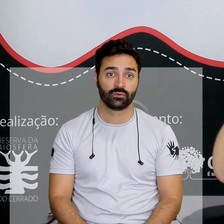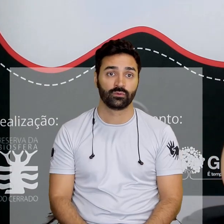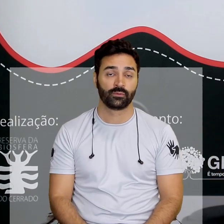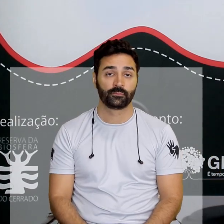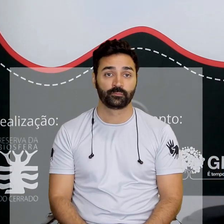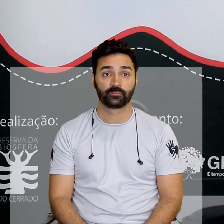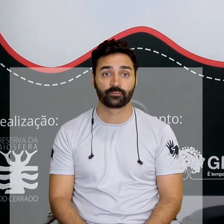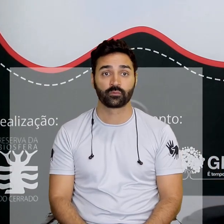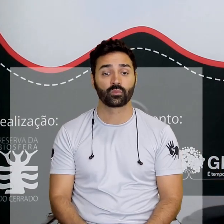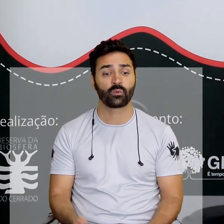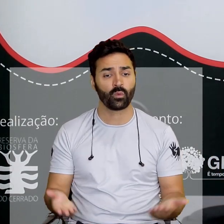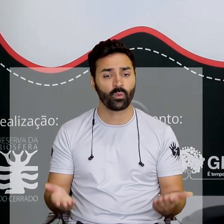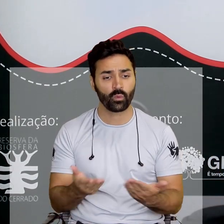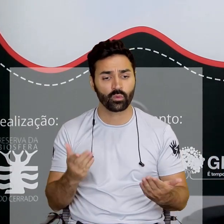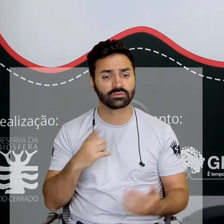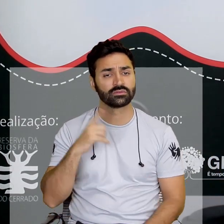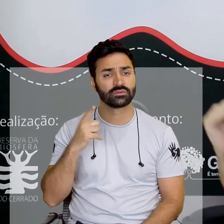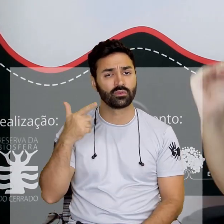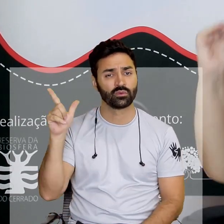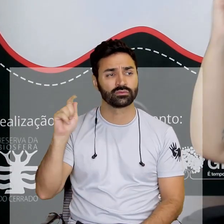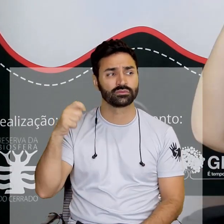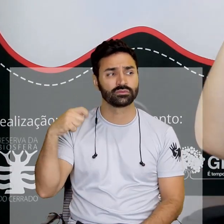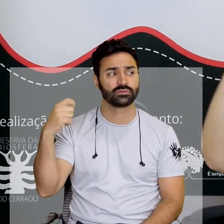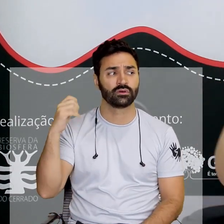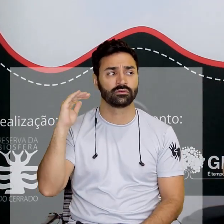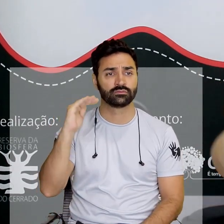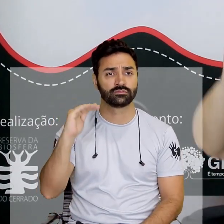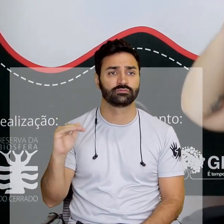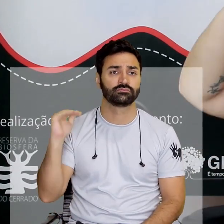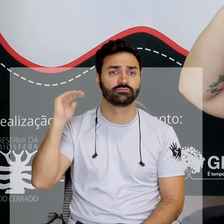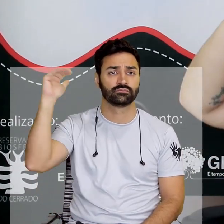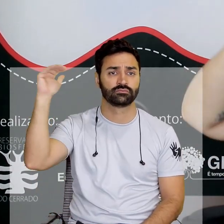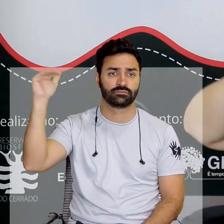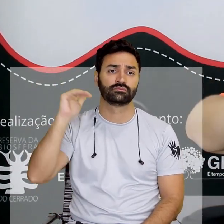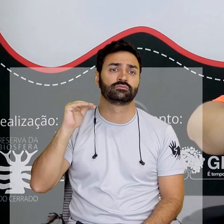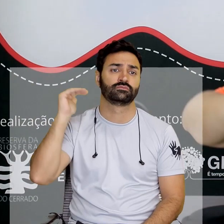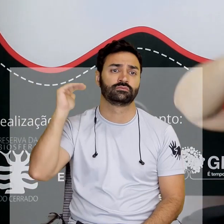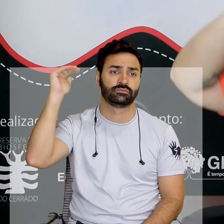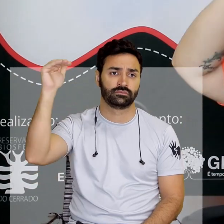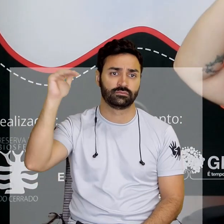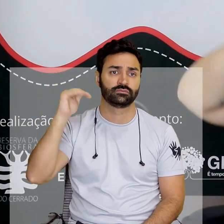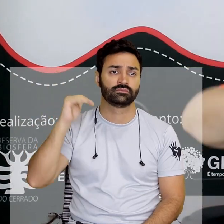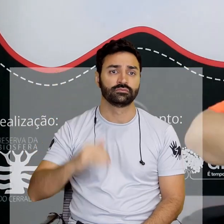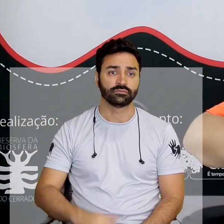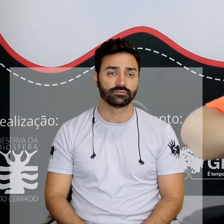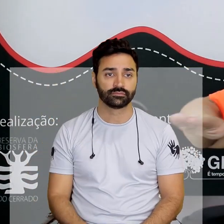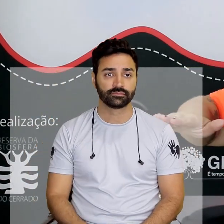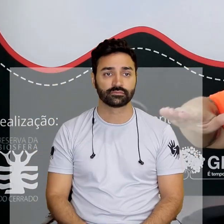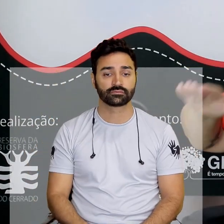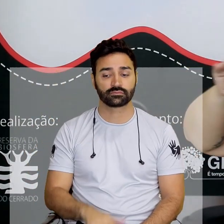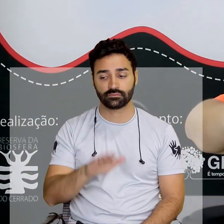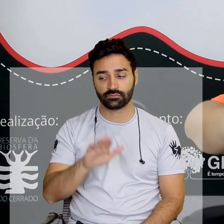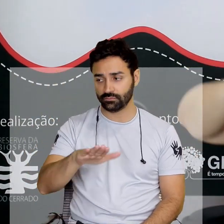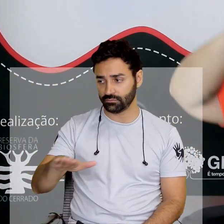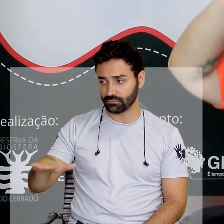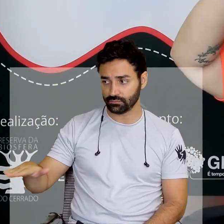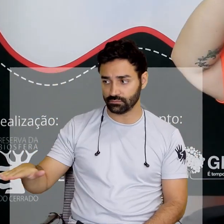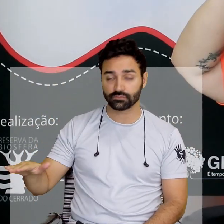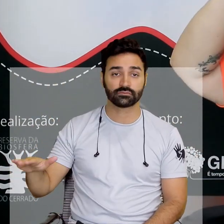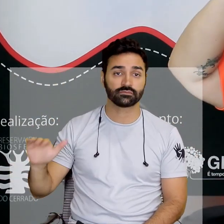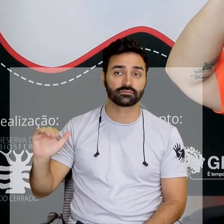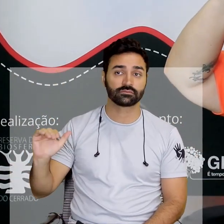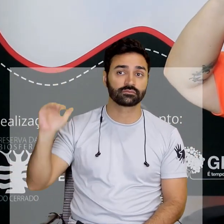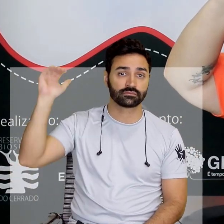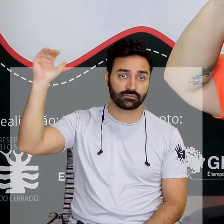Hoje as pessoas usam um outro sinal para adulto, que é esse aqui, né? Adulto, ou seja, já é maior. Criança é pequenininha,